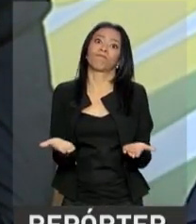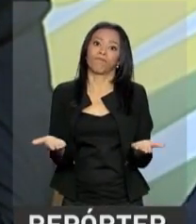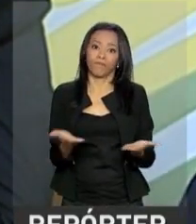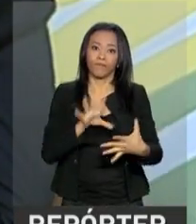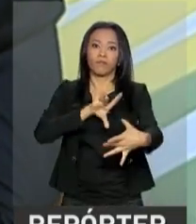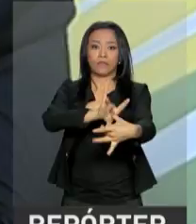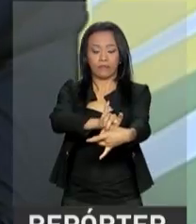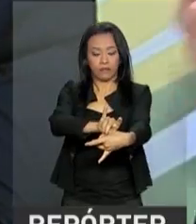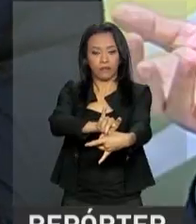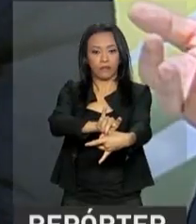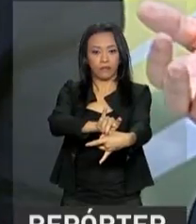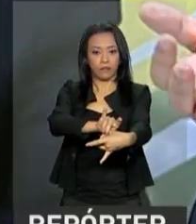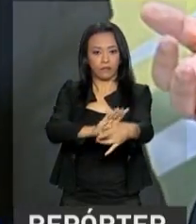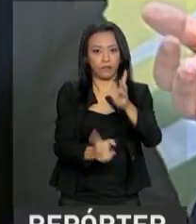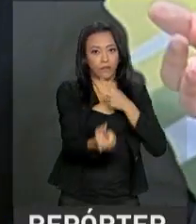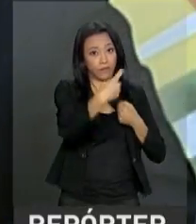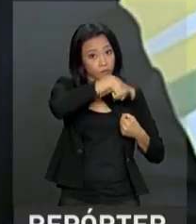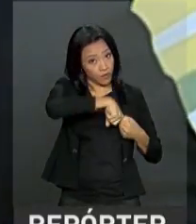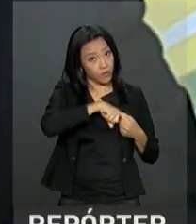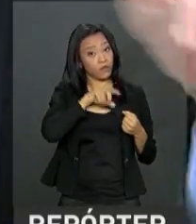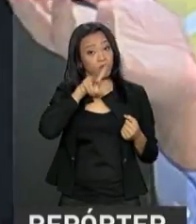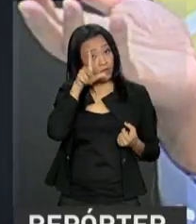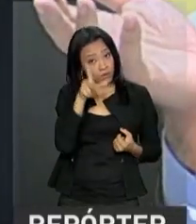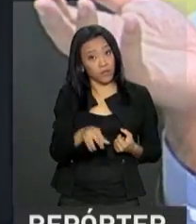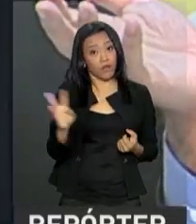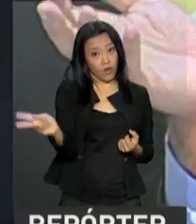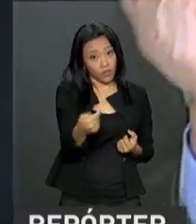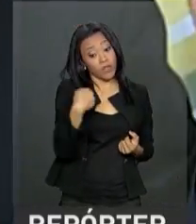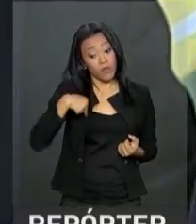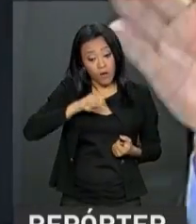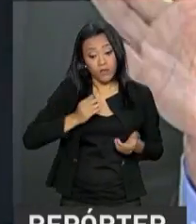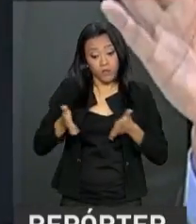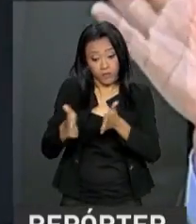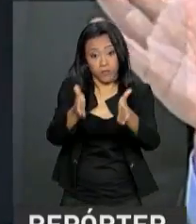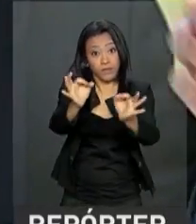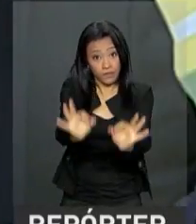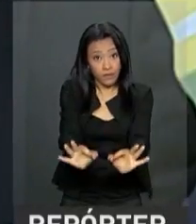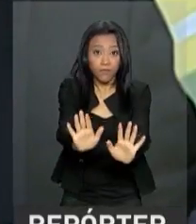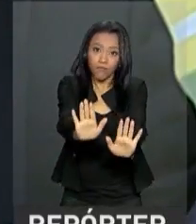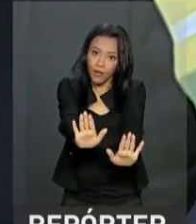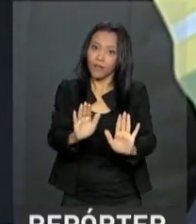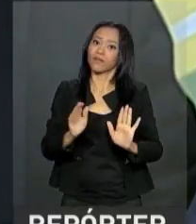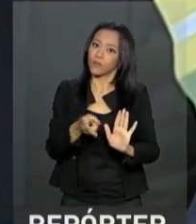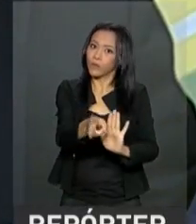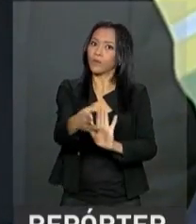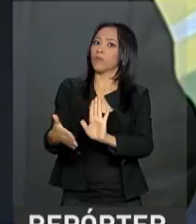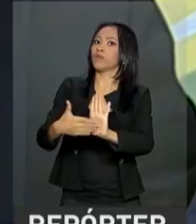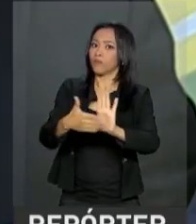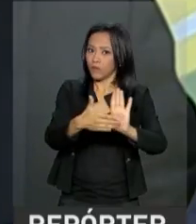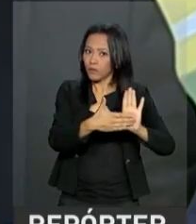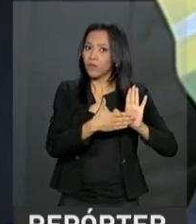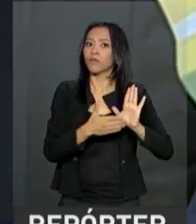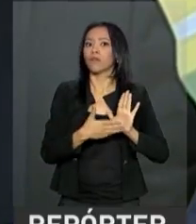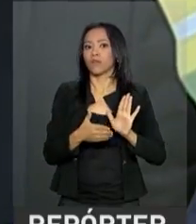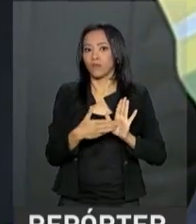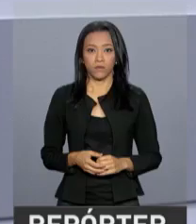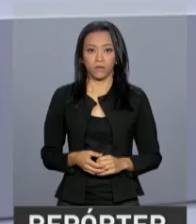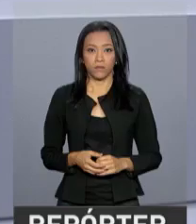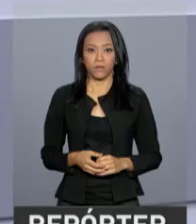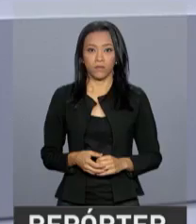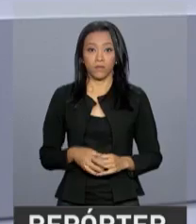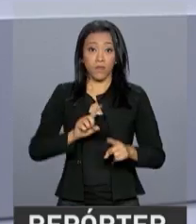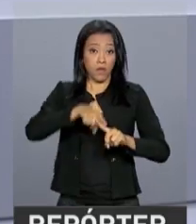você volta a situação que existia anteriormente nós estamos no caminho certo desde que fomos continue a ser implementados